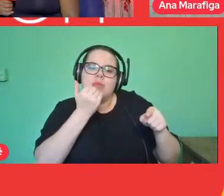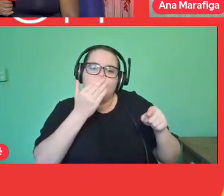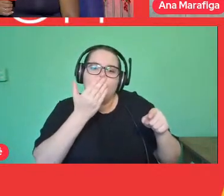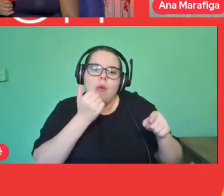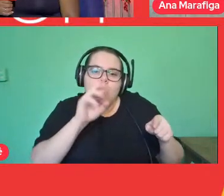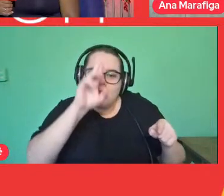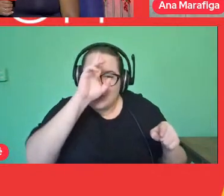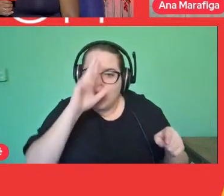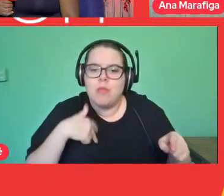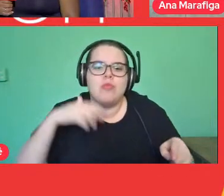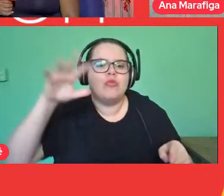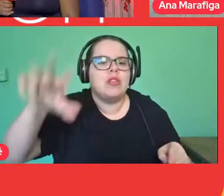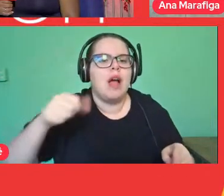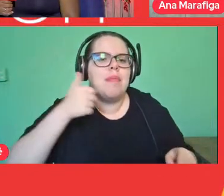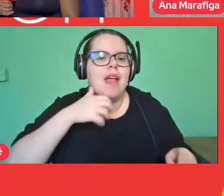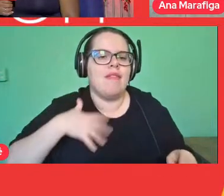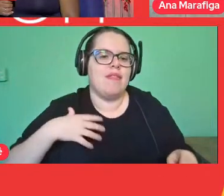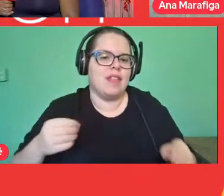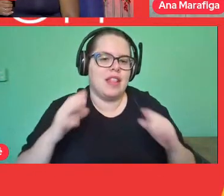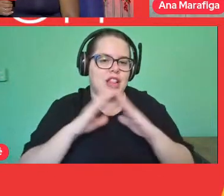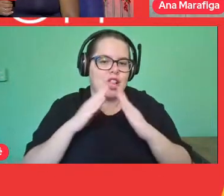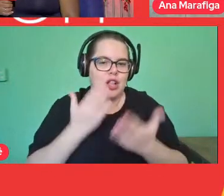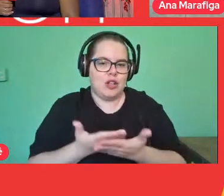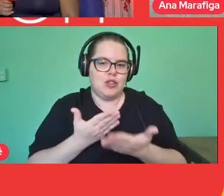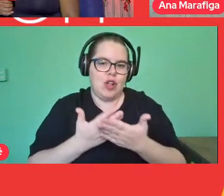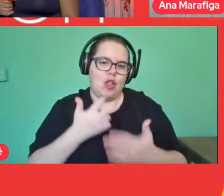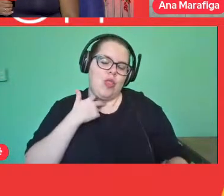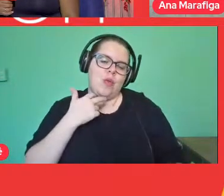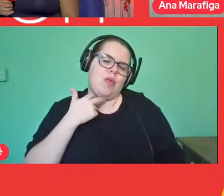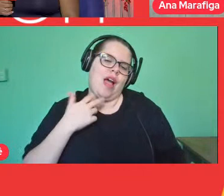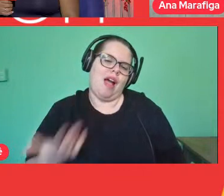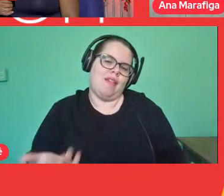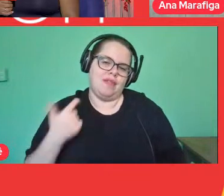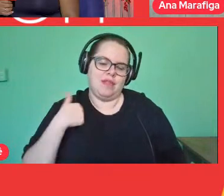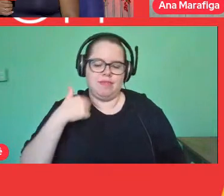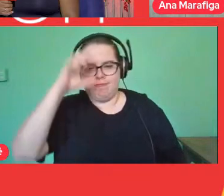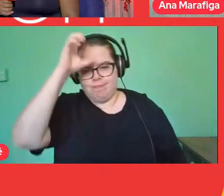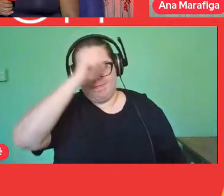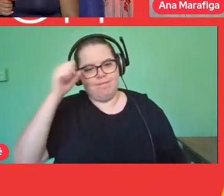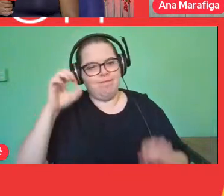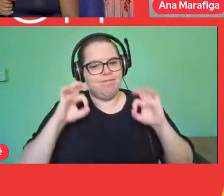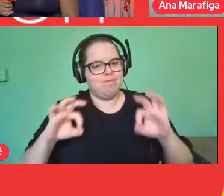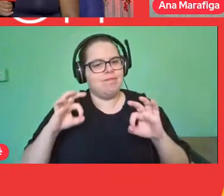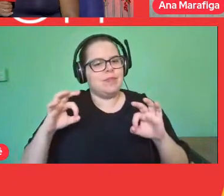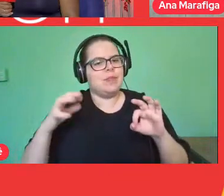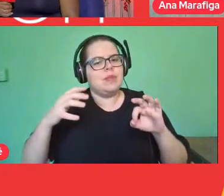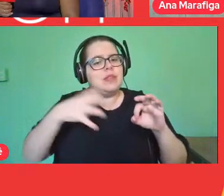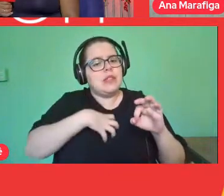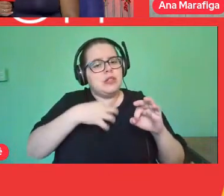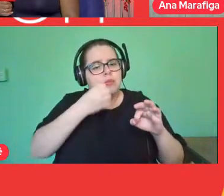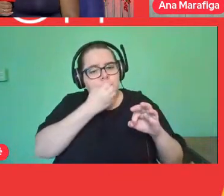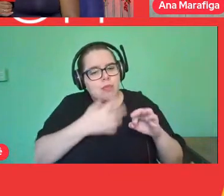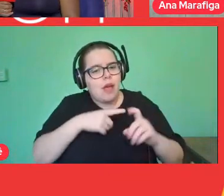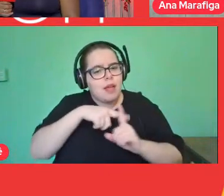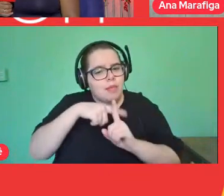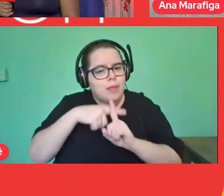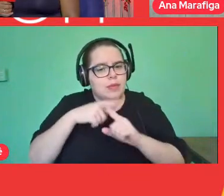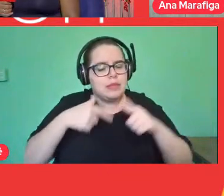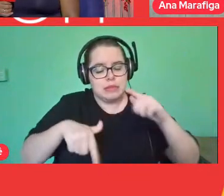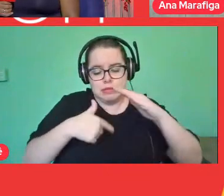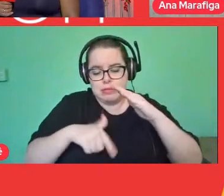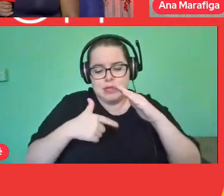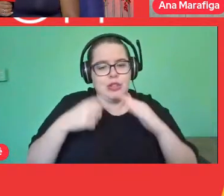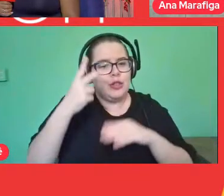conseguia buscar minha filha na escola? E esse período me trouxe um aprendizado muito grande, É porque a gente, nesses dois últimos anos, fez